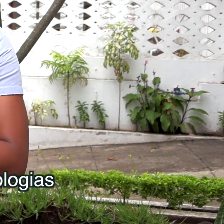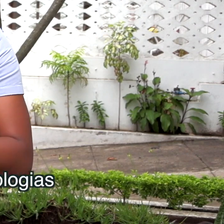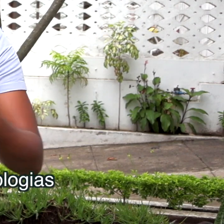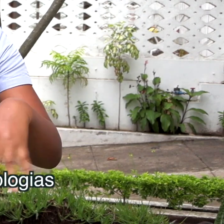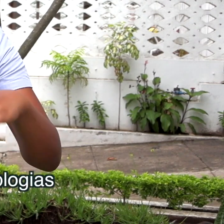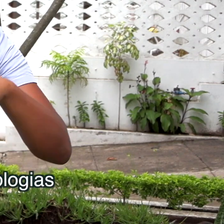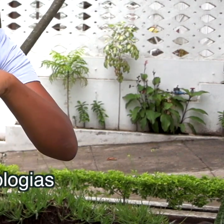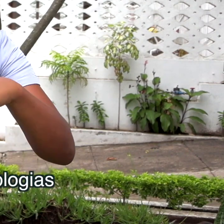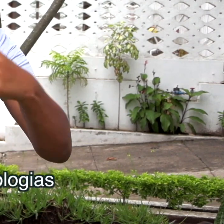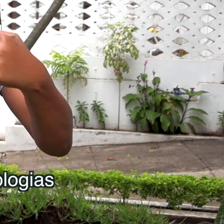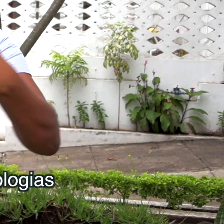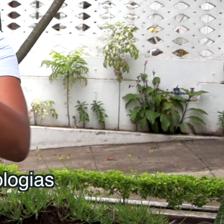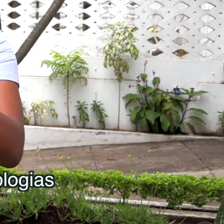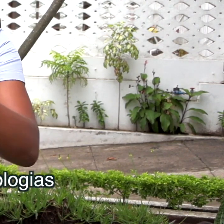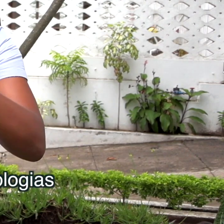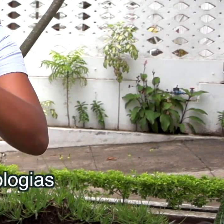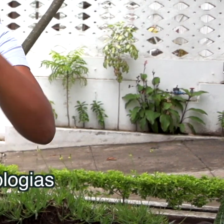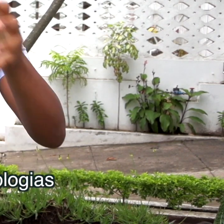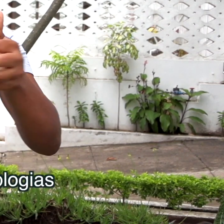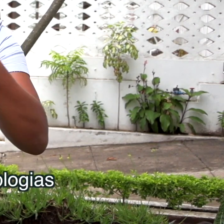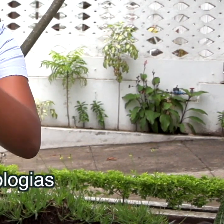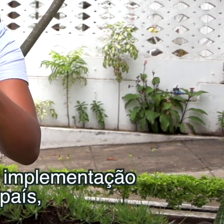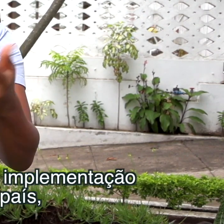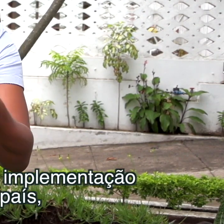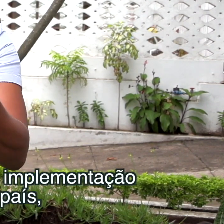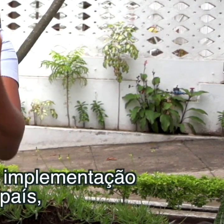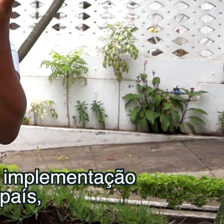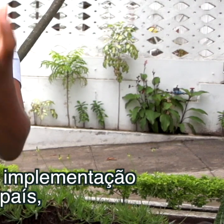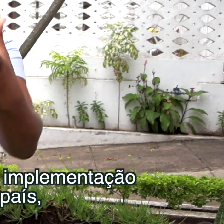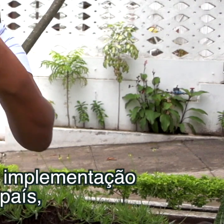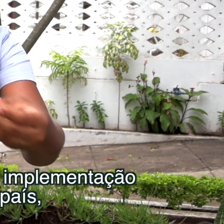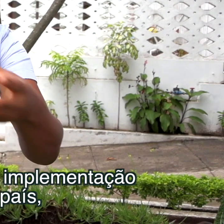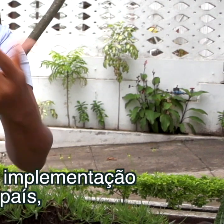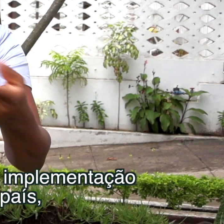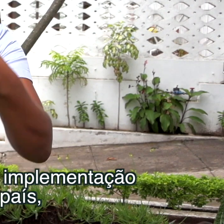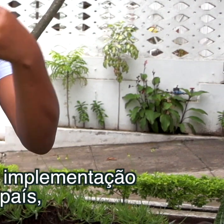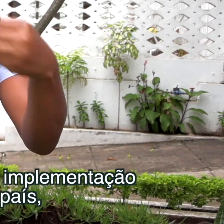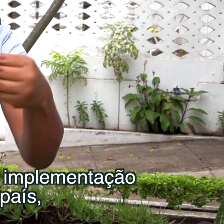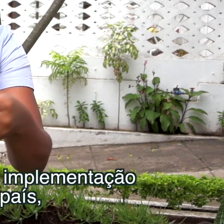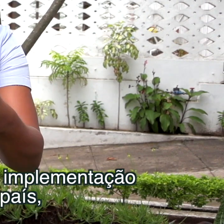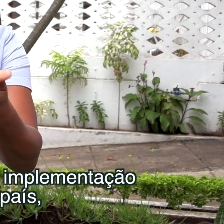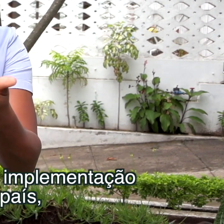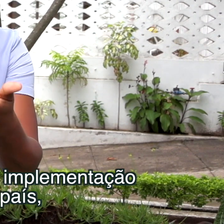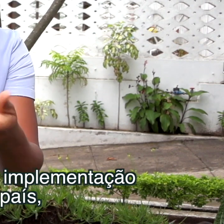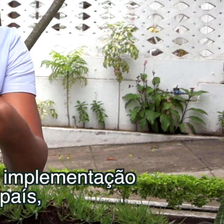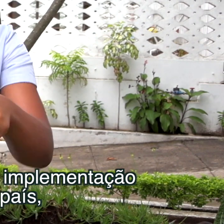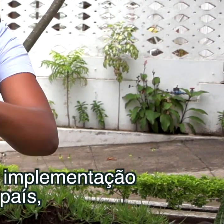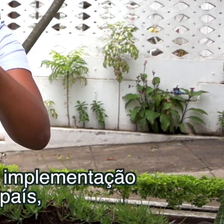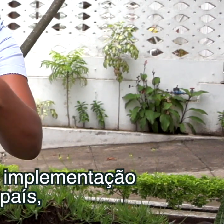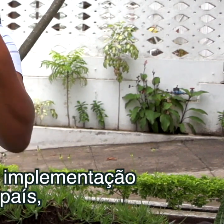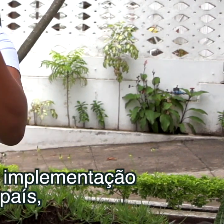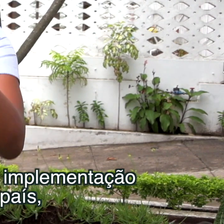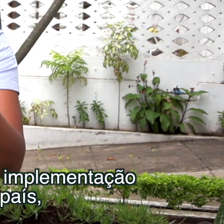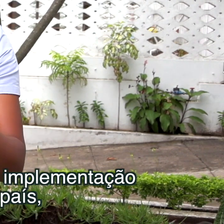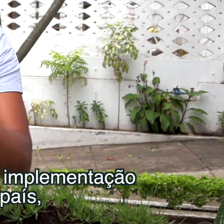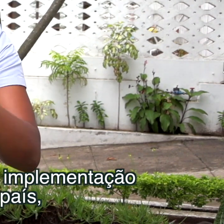Apesar de adotar metodologias centradas no aluno, Massinga disse ser desafiante a implementação do